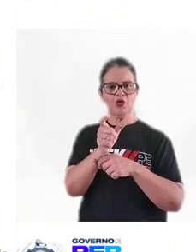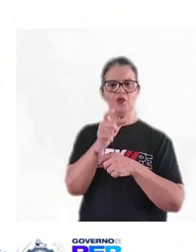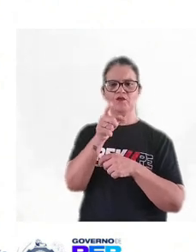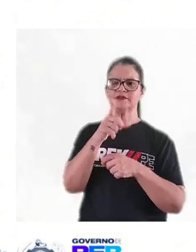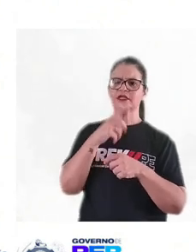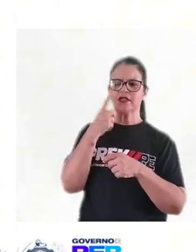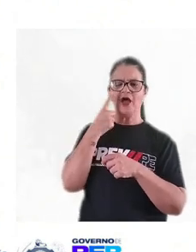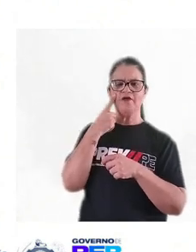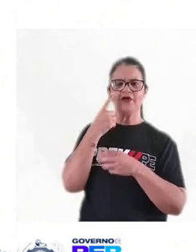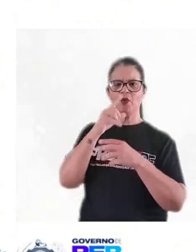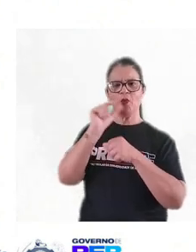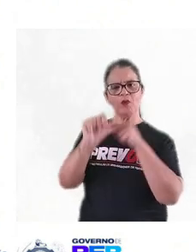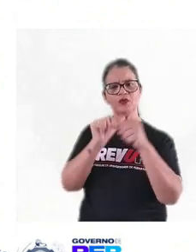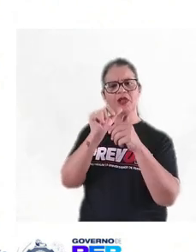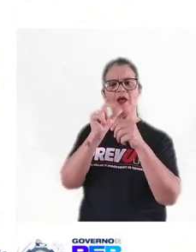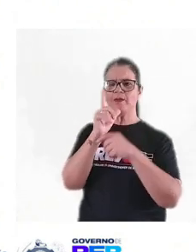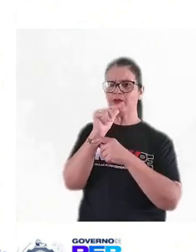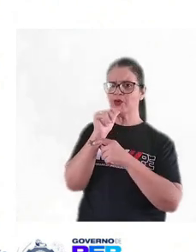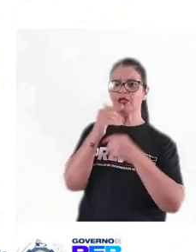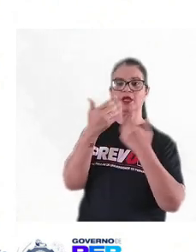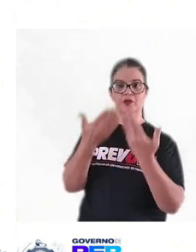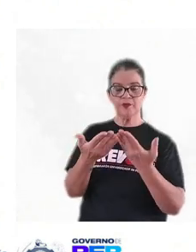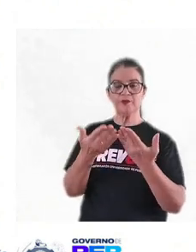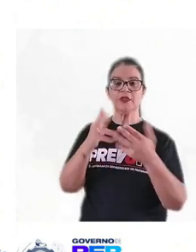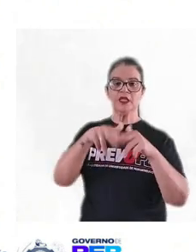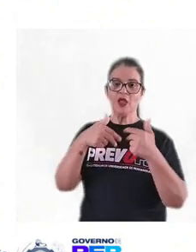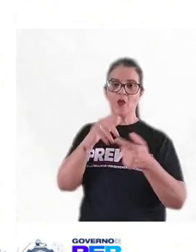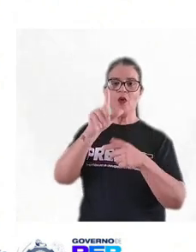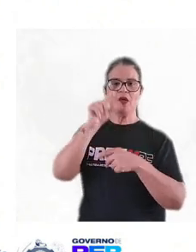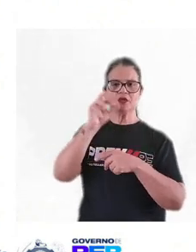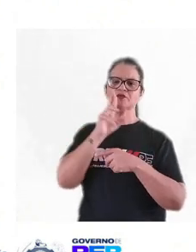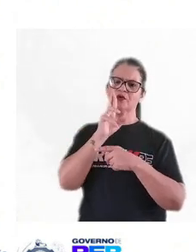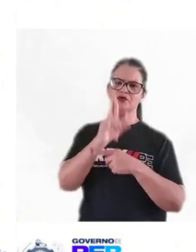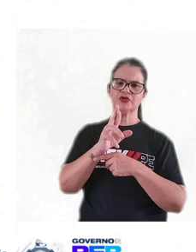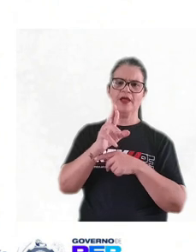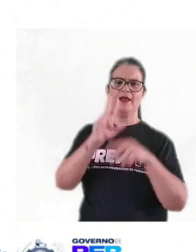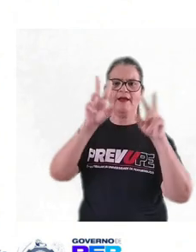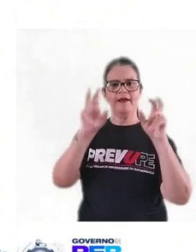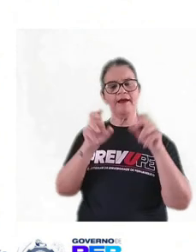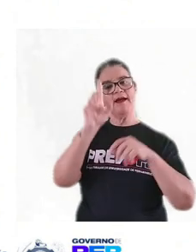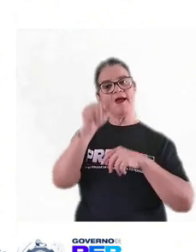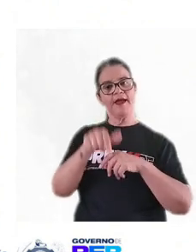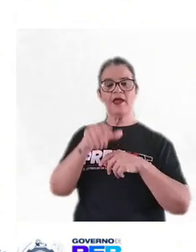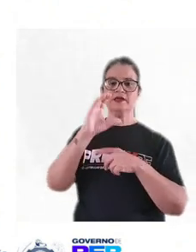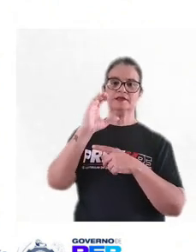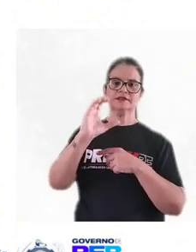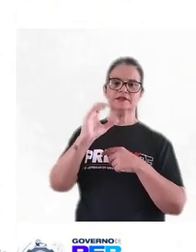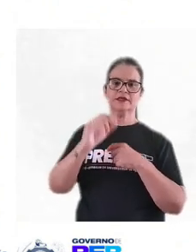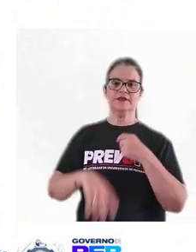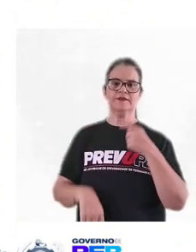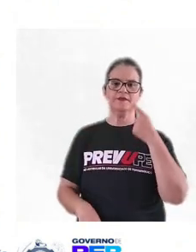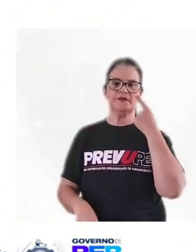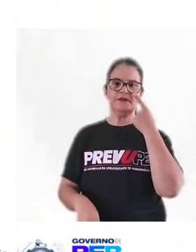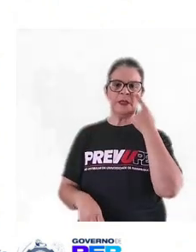a formação do líquido então a alternativa correta nesse caso é a alternativa C